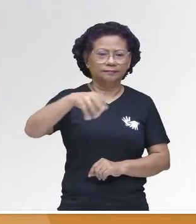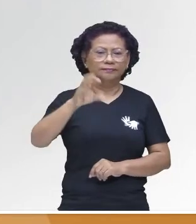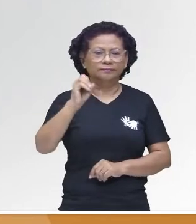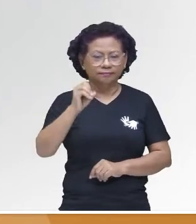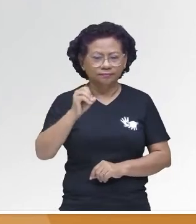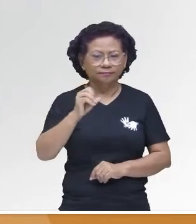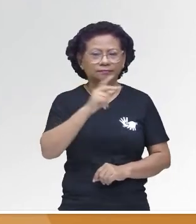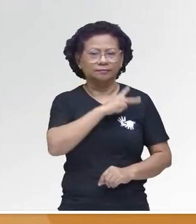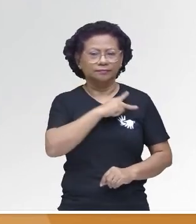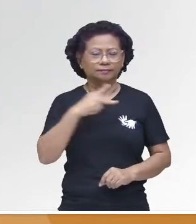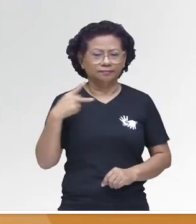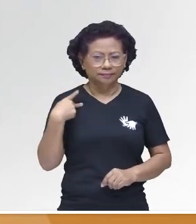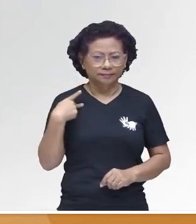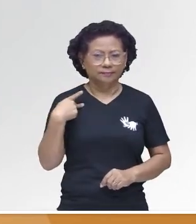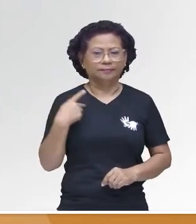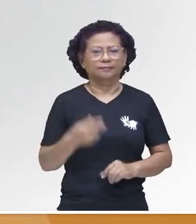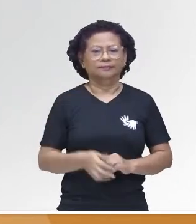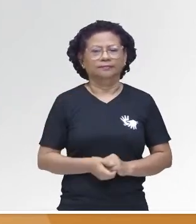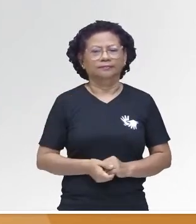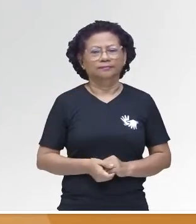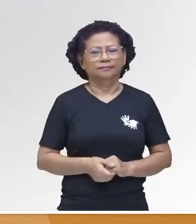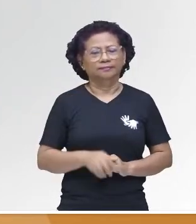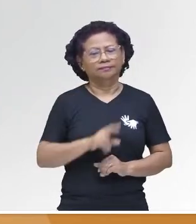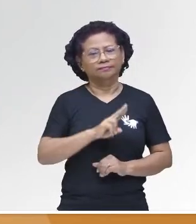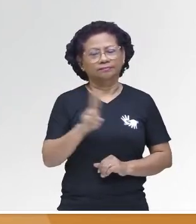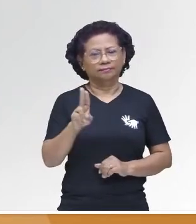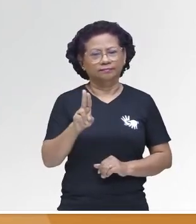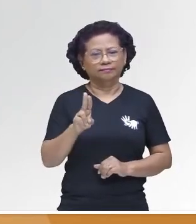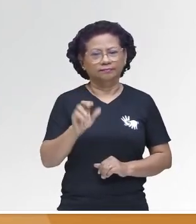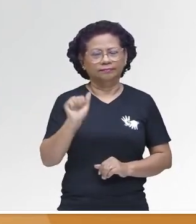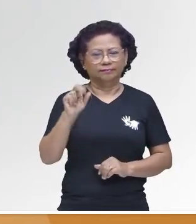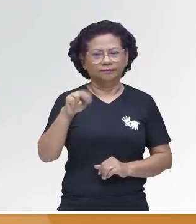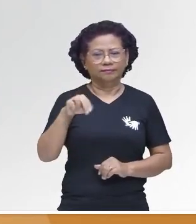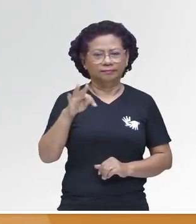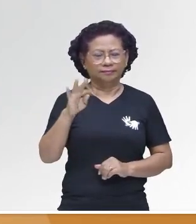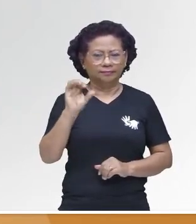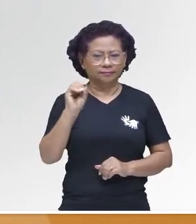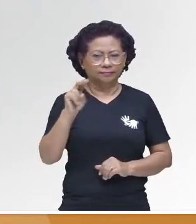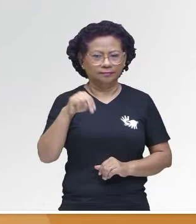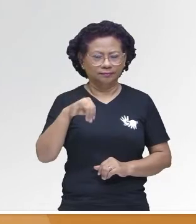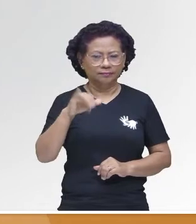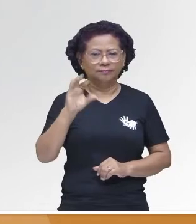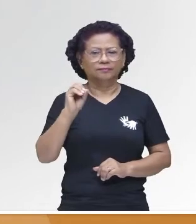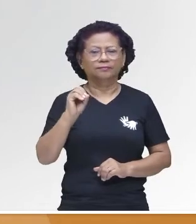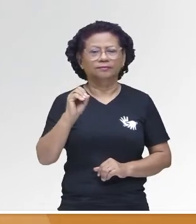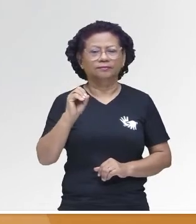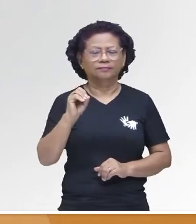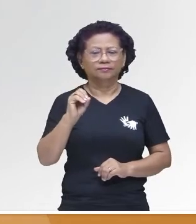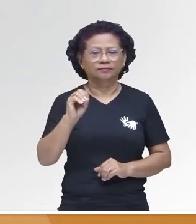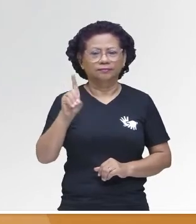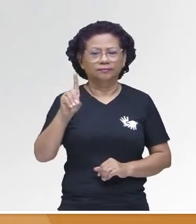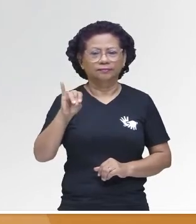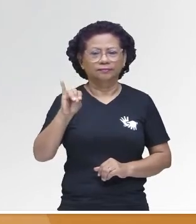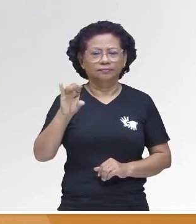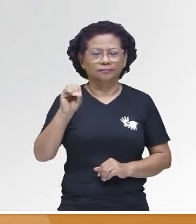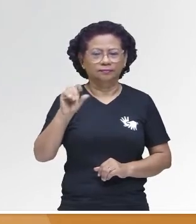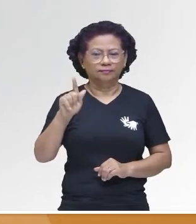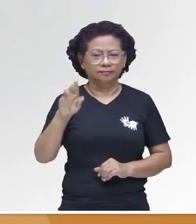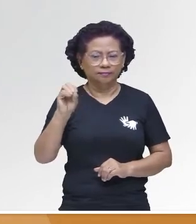padre, chama Padre Antônio Diogo Feijó, que vai governar de 1835